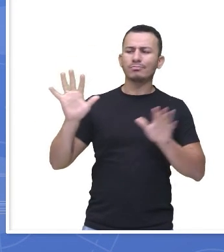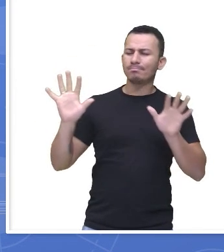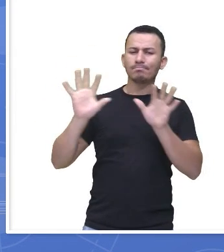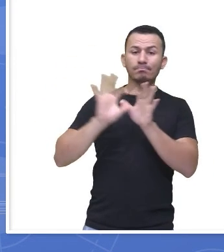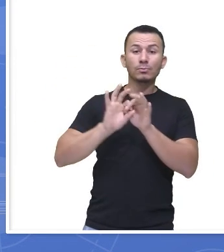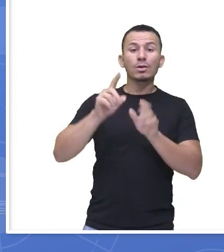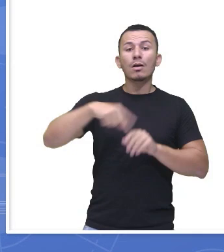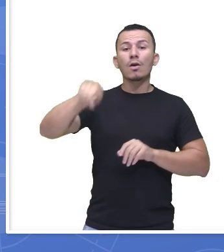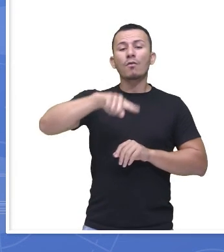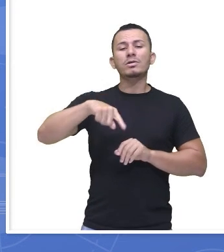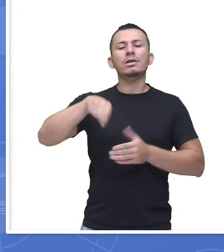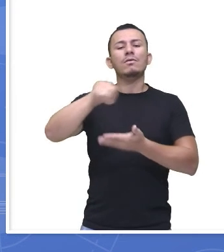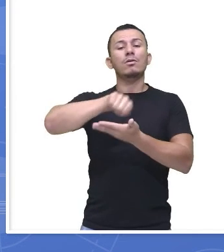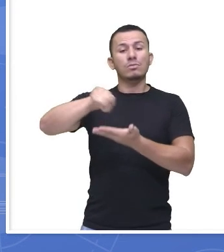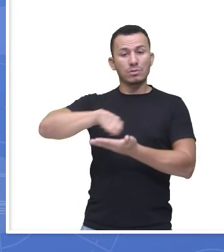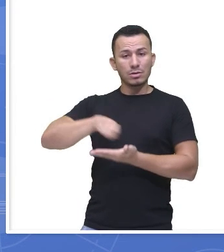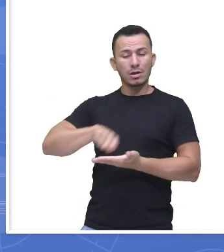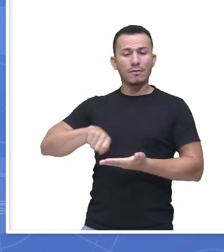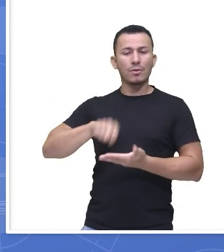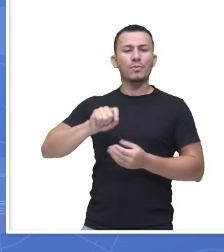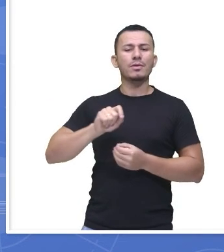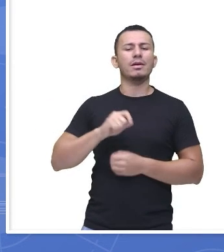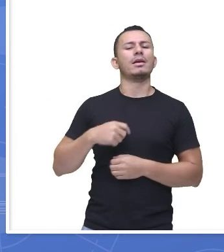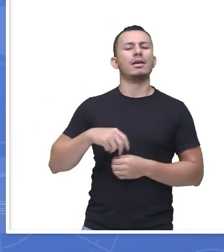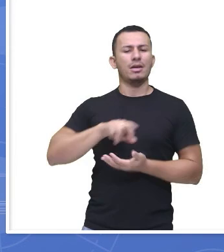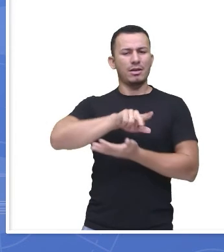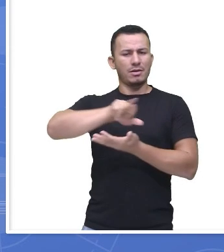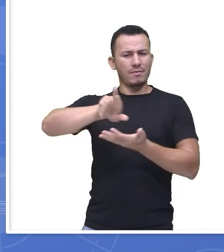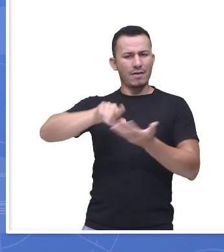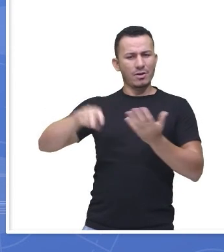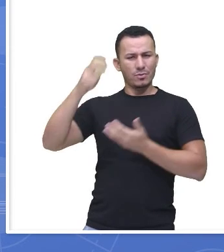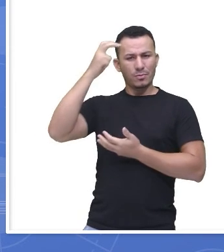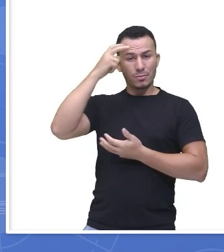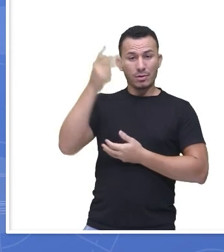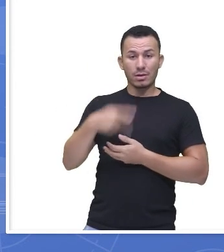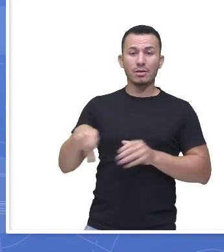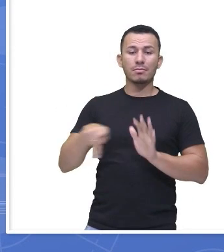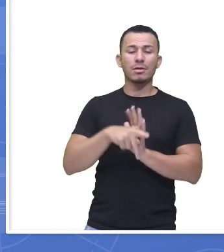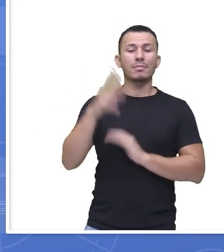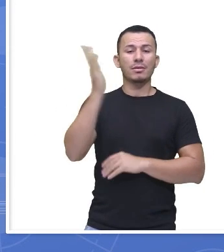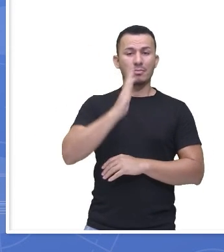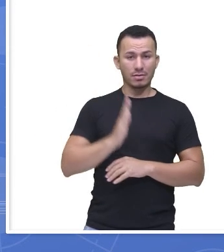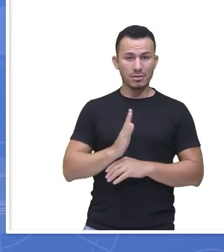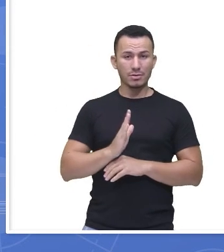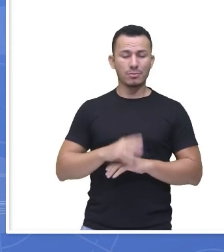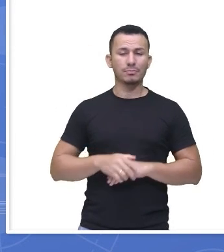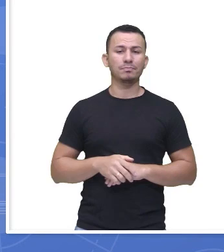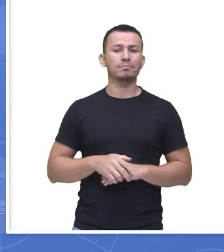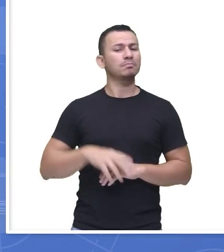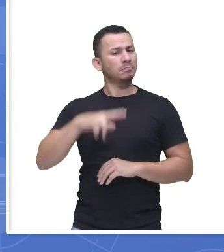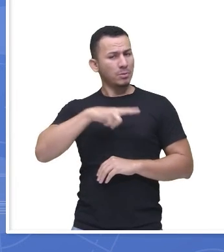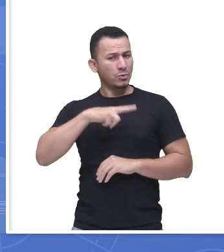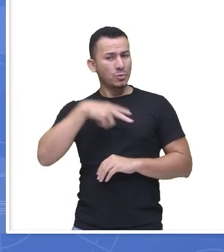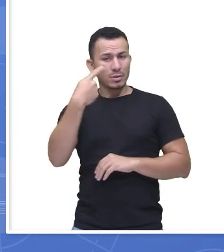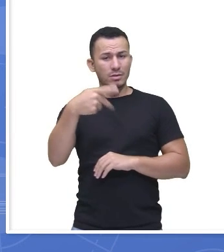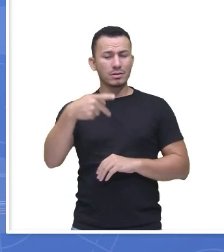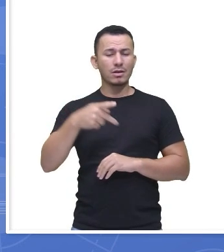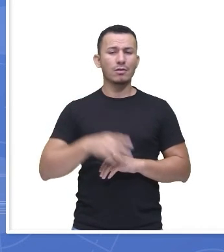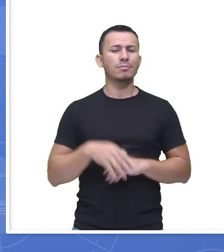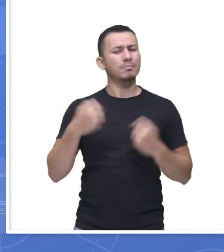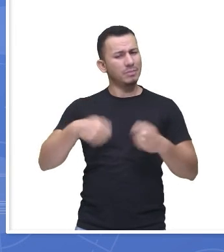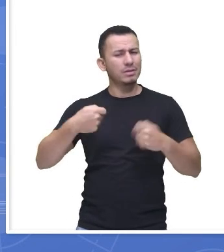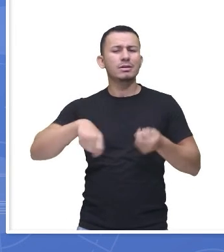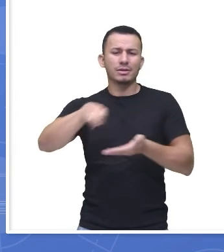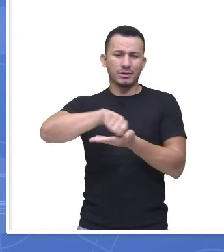a diversidade cultural brasileira. Então, essa é uma questão que vocês vão escrever. Não deixem de fazer esse tipo de